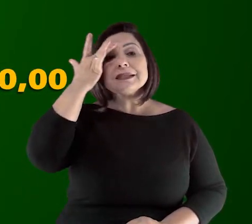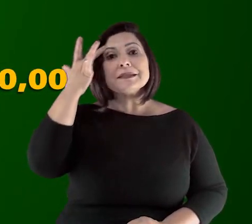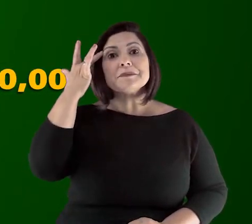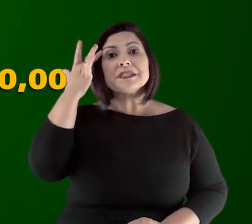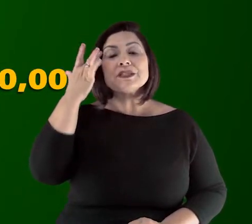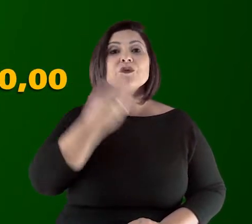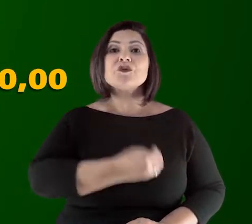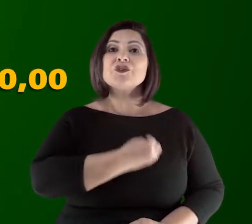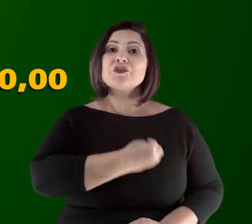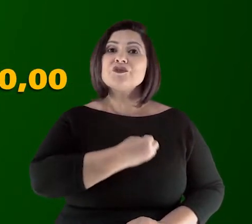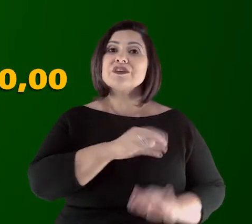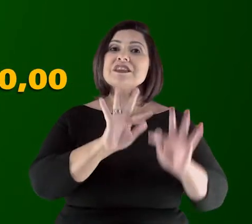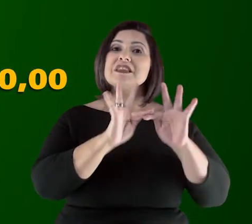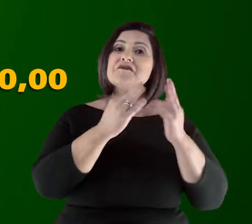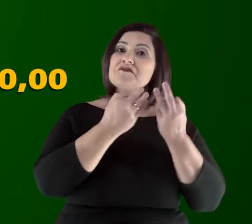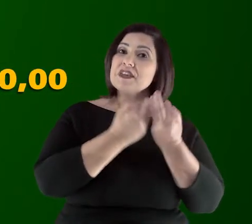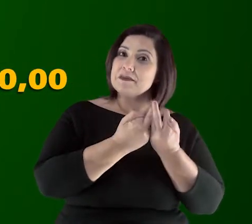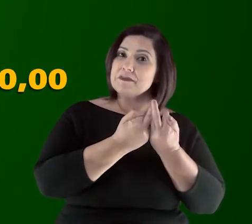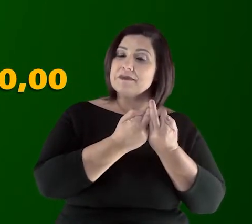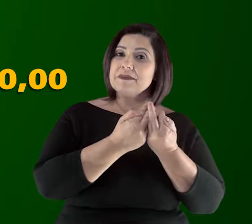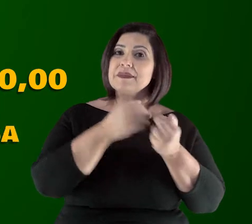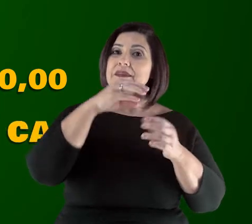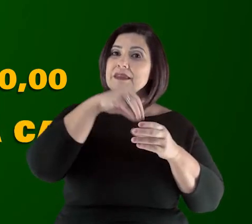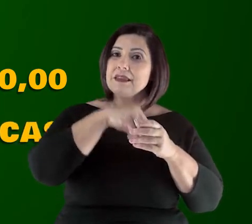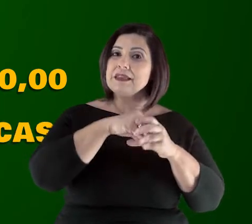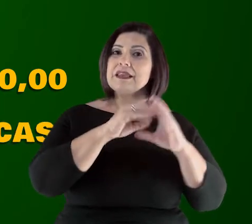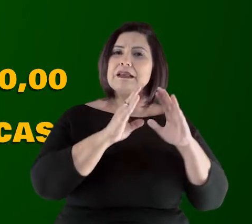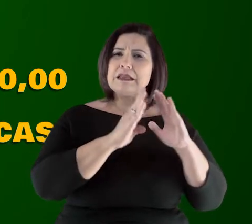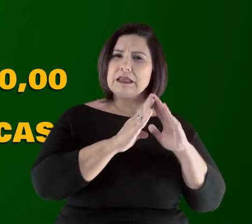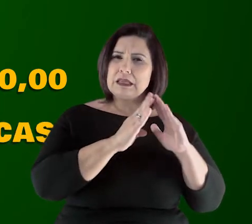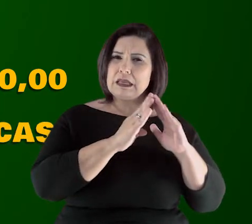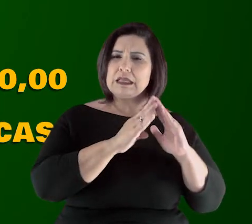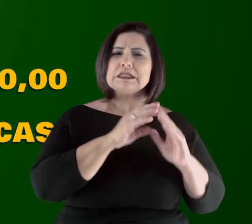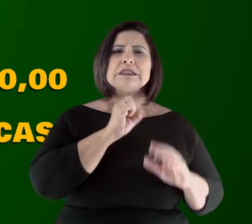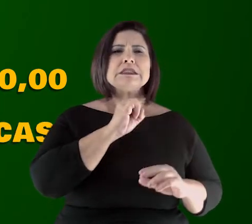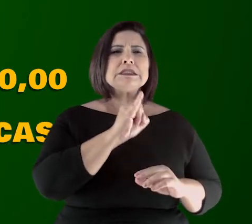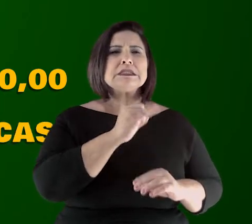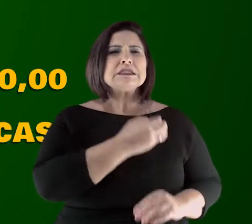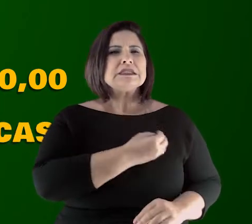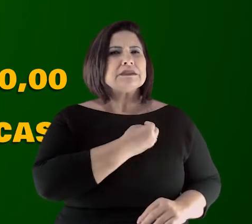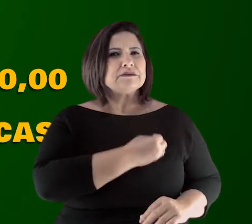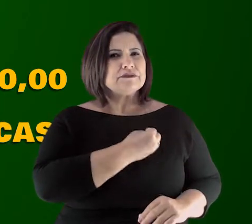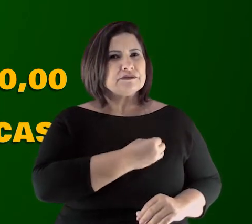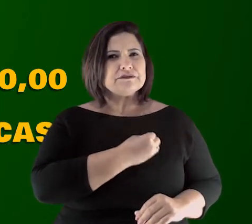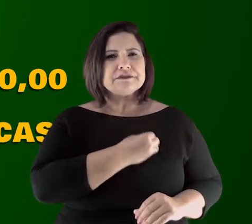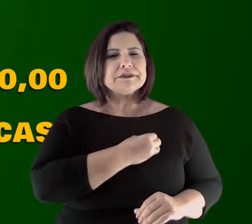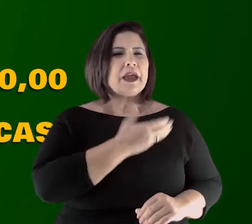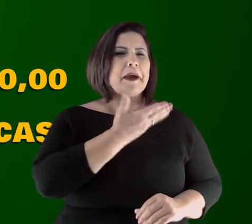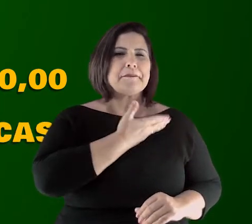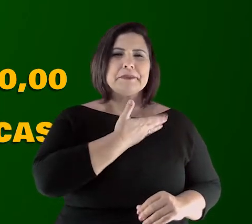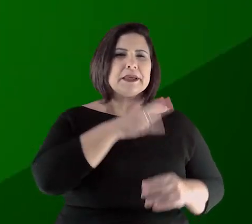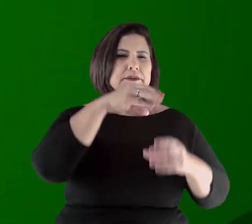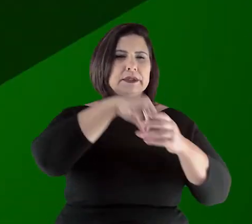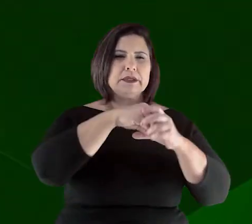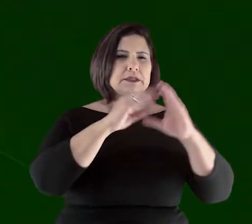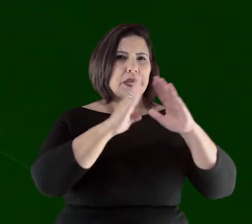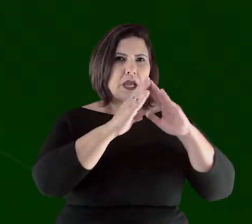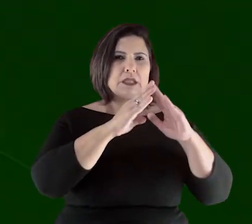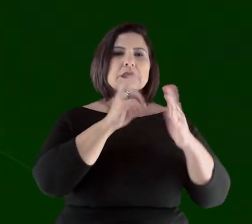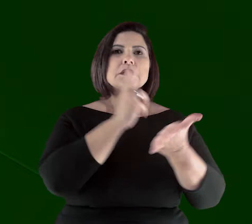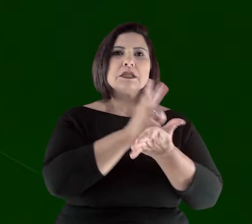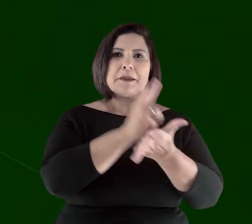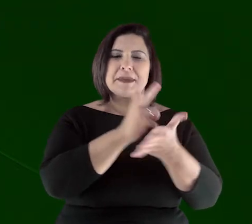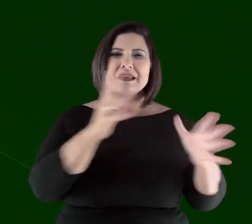1.100 mais 550, que é meio salário, por pessoa que mora na sua casa, parente ou não. Se a